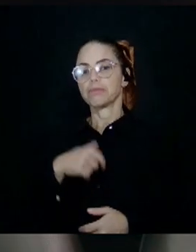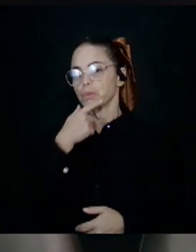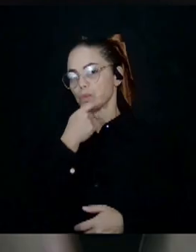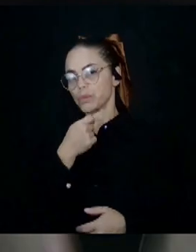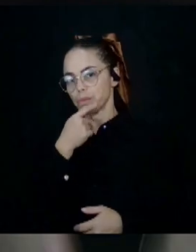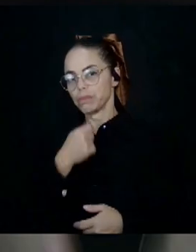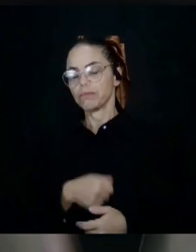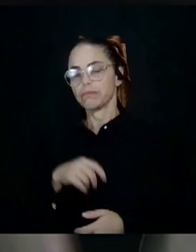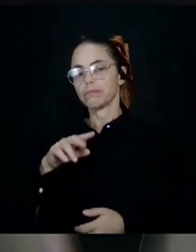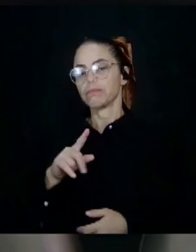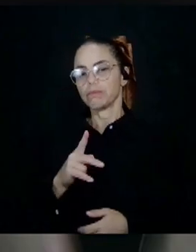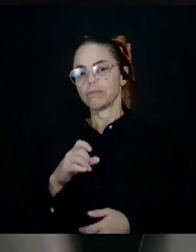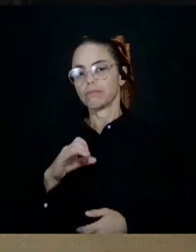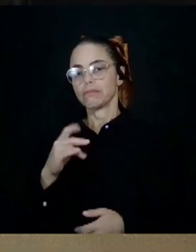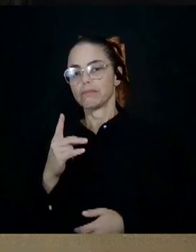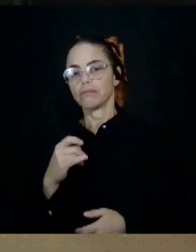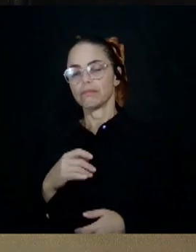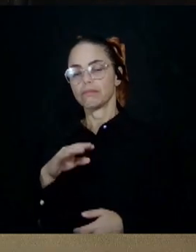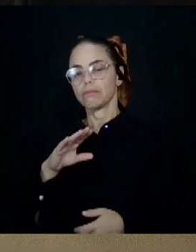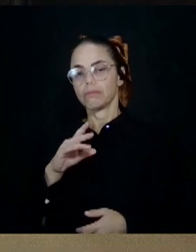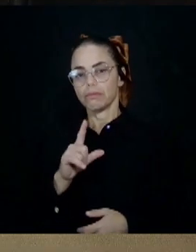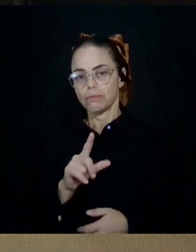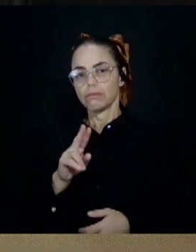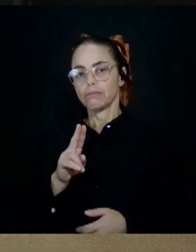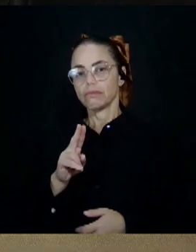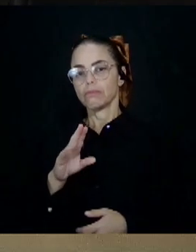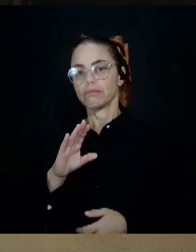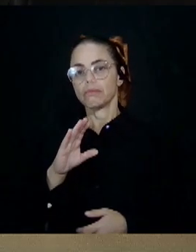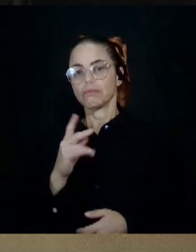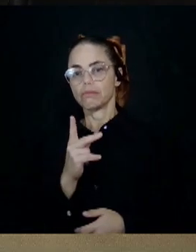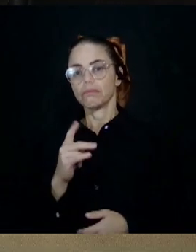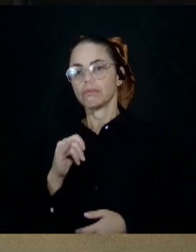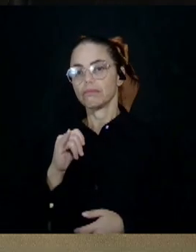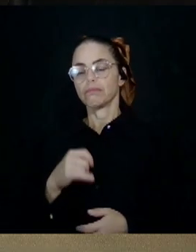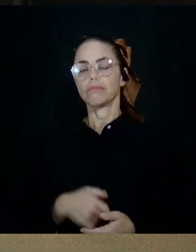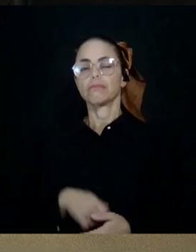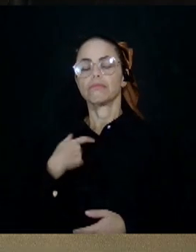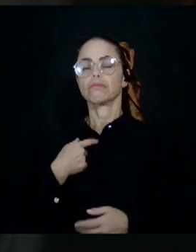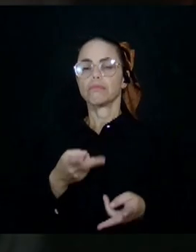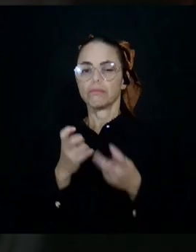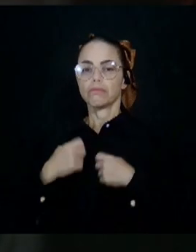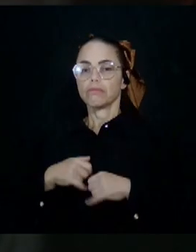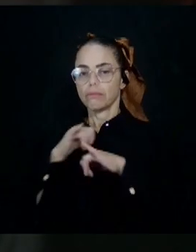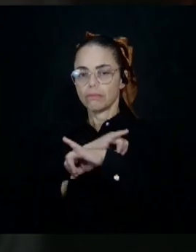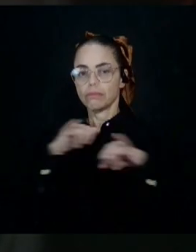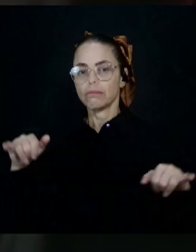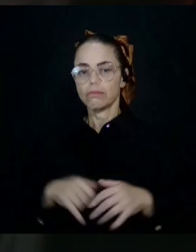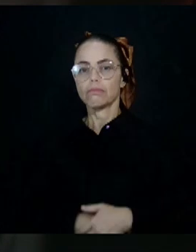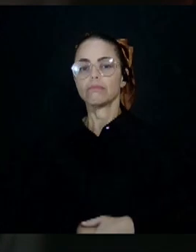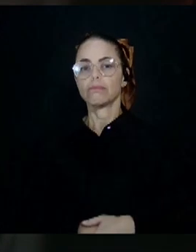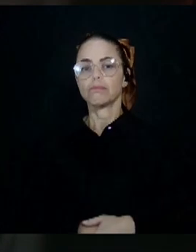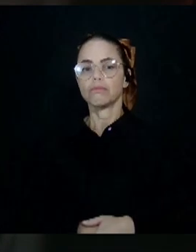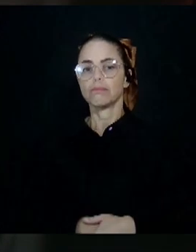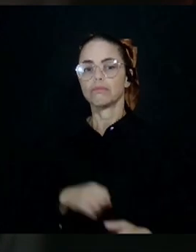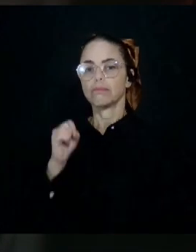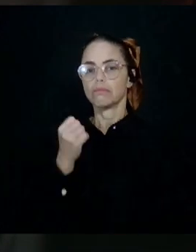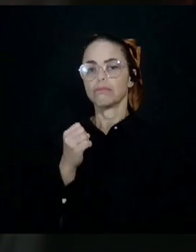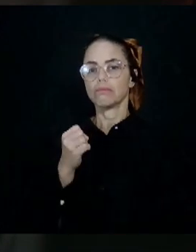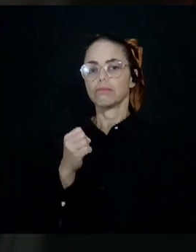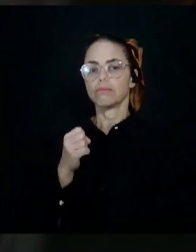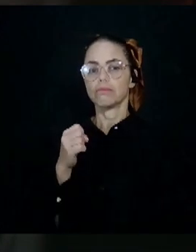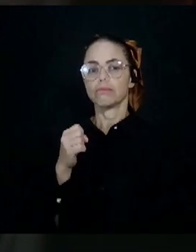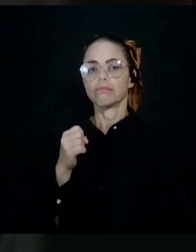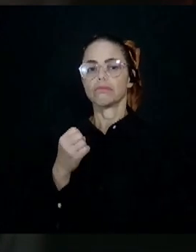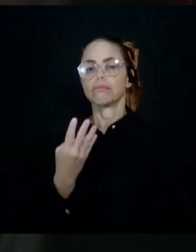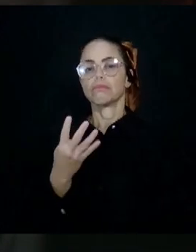ouçam esse recado, né? Muito bom, excelente. Olha aí, ó, 8h48, não falei para vocês que não dava